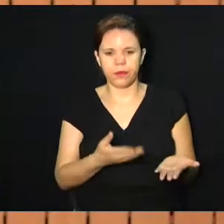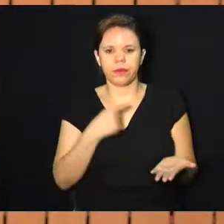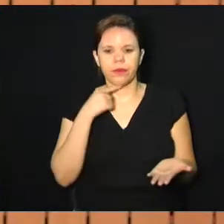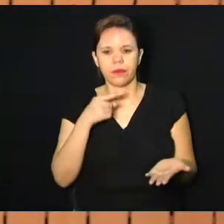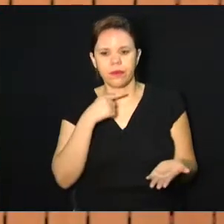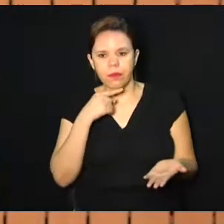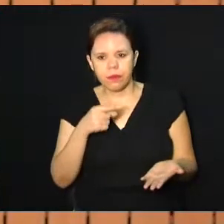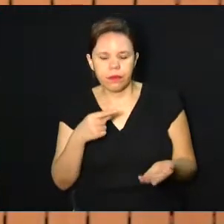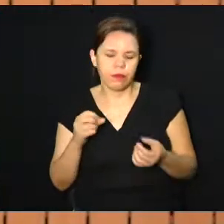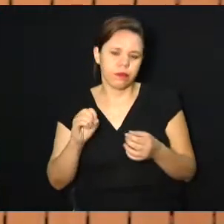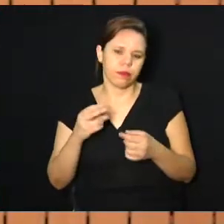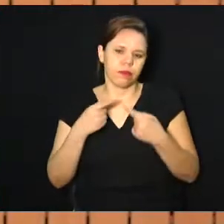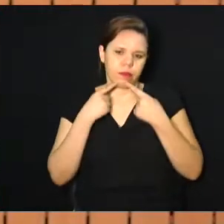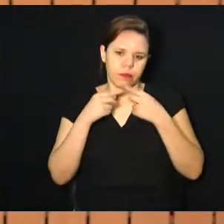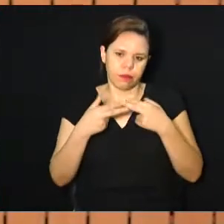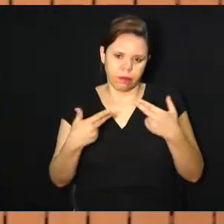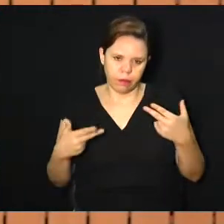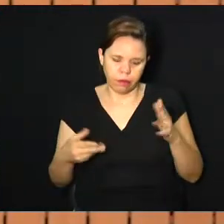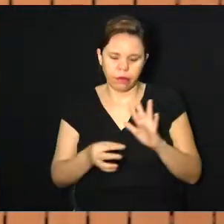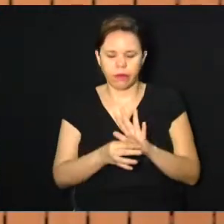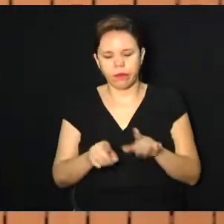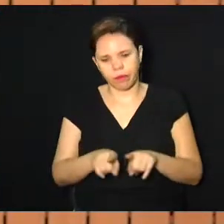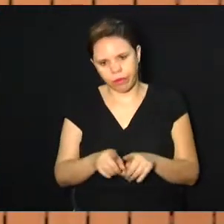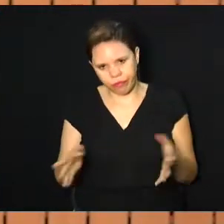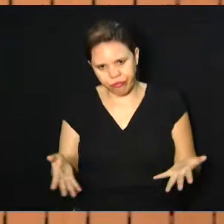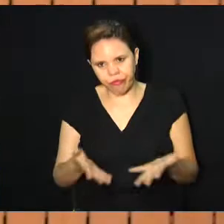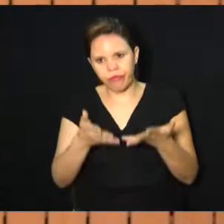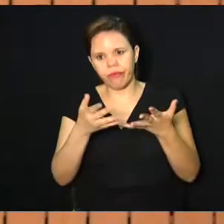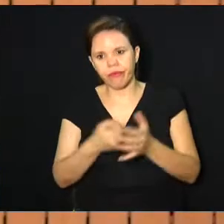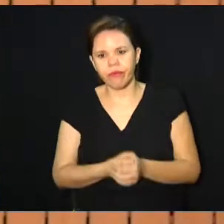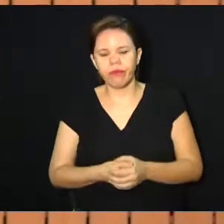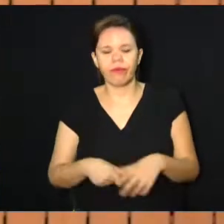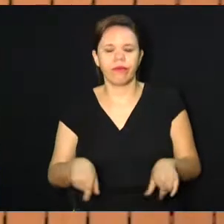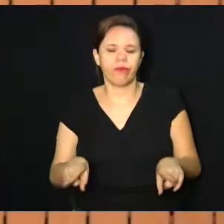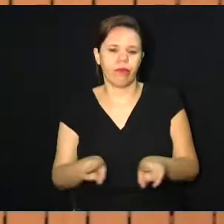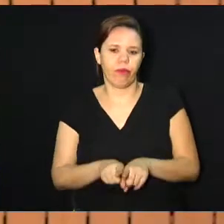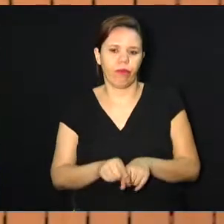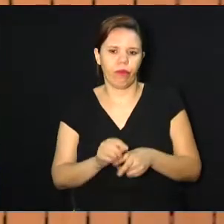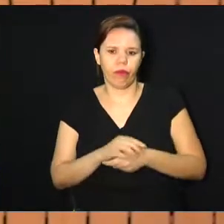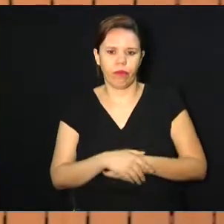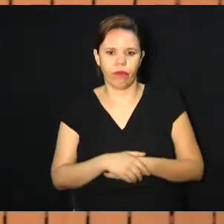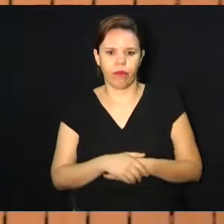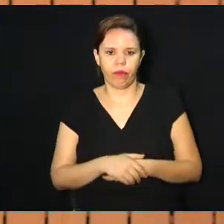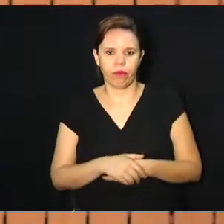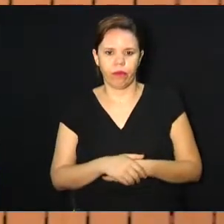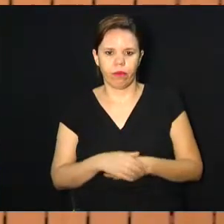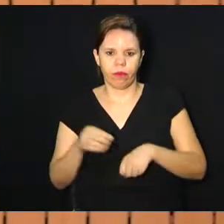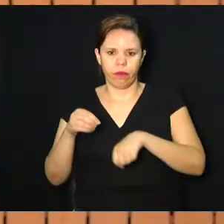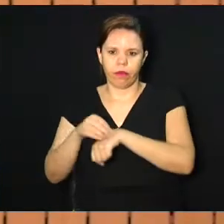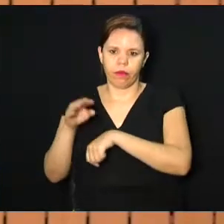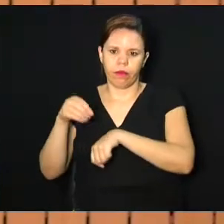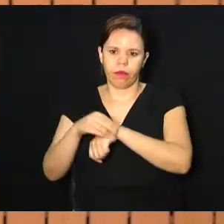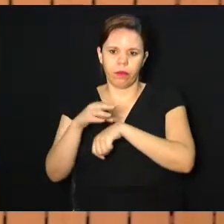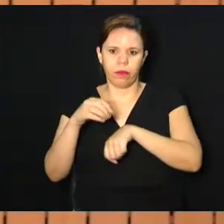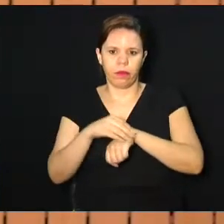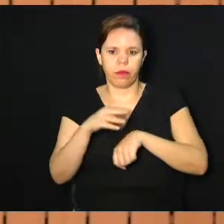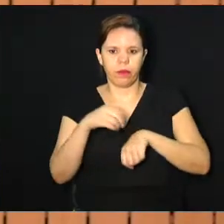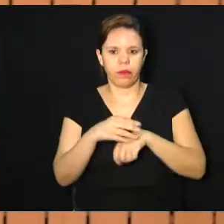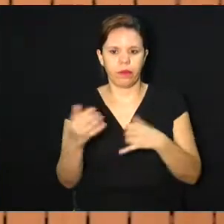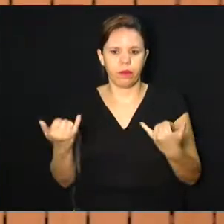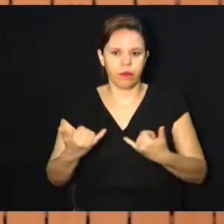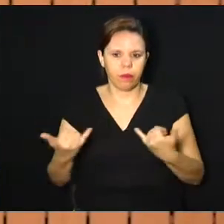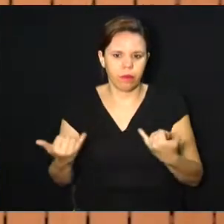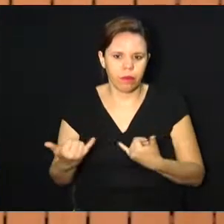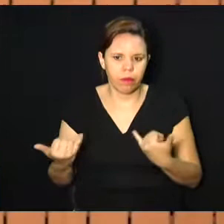demandas e que possam contribuir também trazendo as informações, as